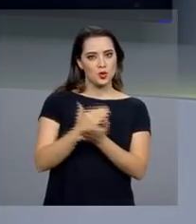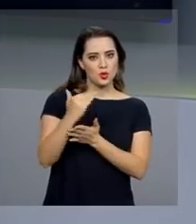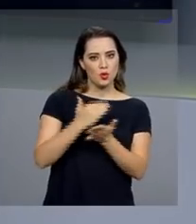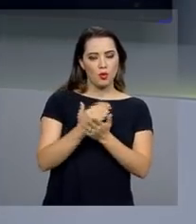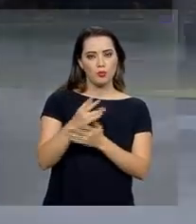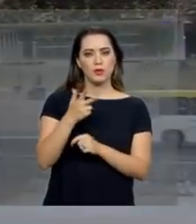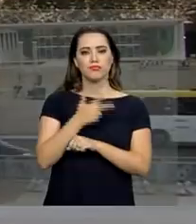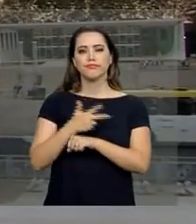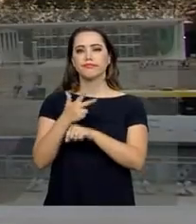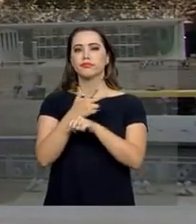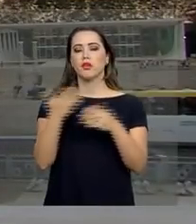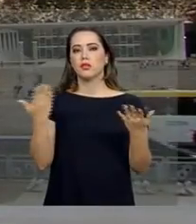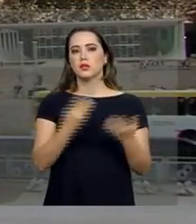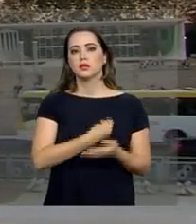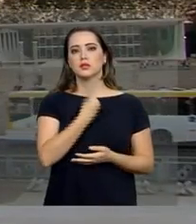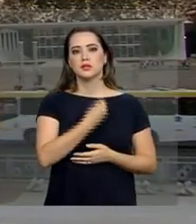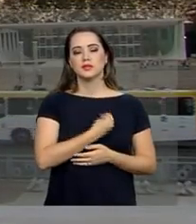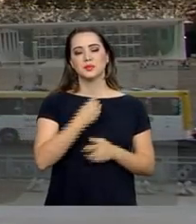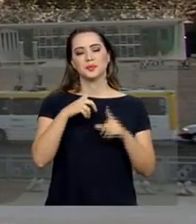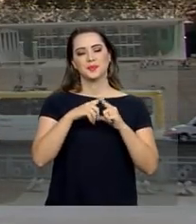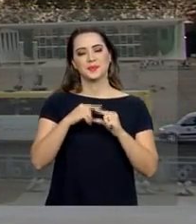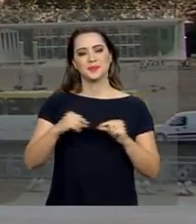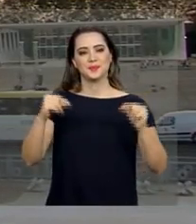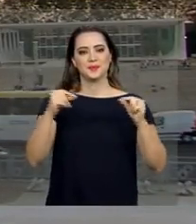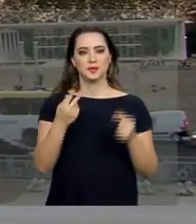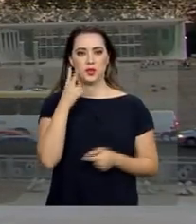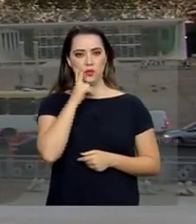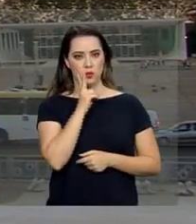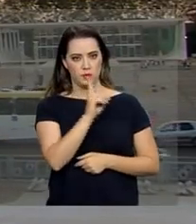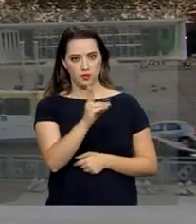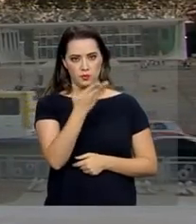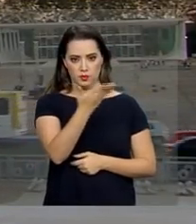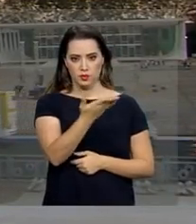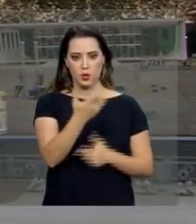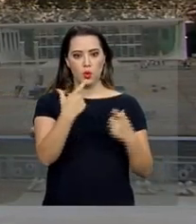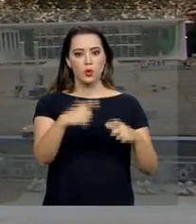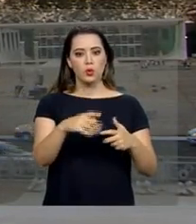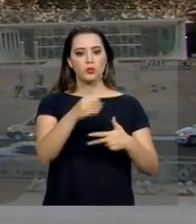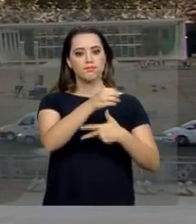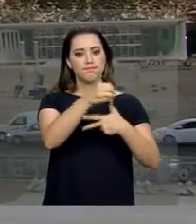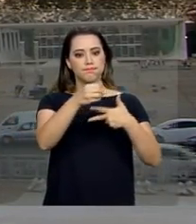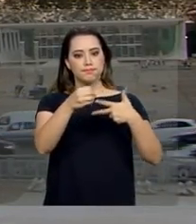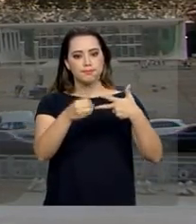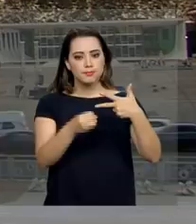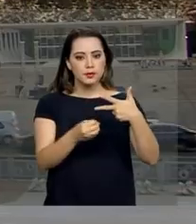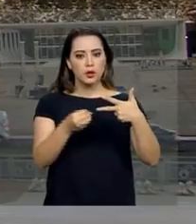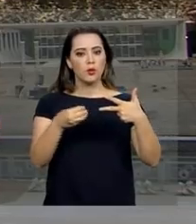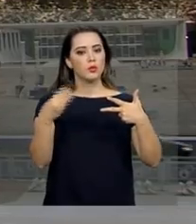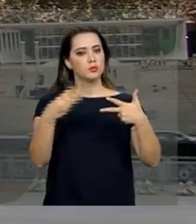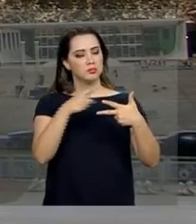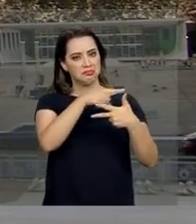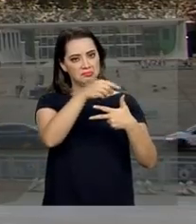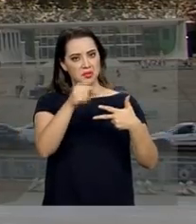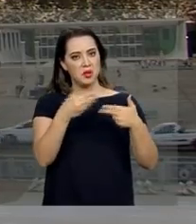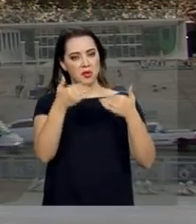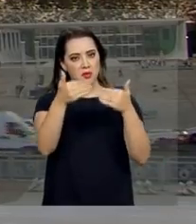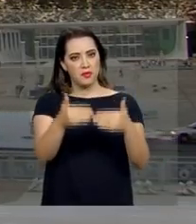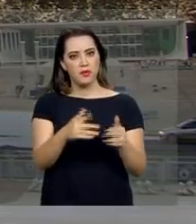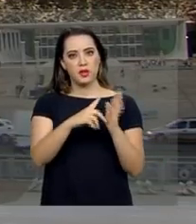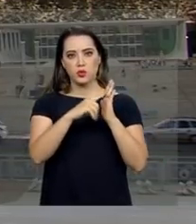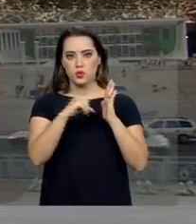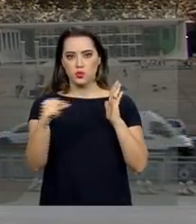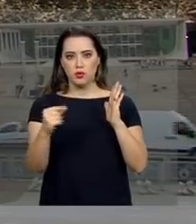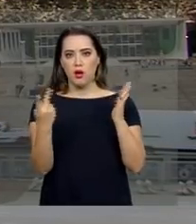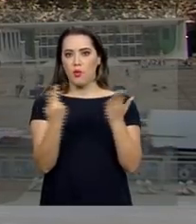imagens ao vivo da capital federal você acompanha aí há imagens da praça dos três poderes em frente ao palácio do planalto onde